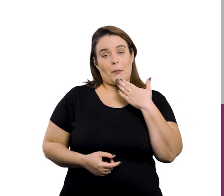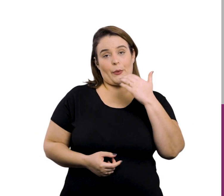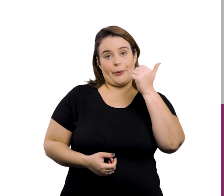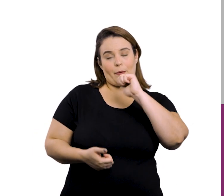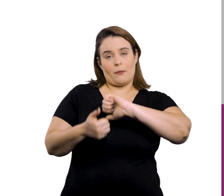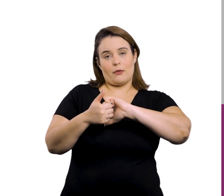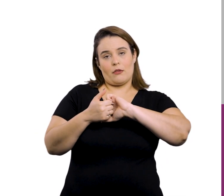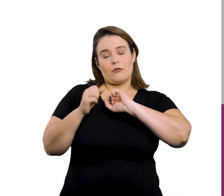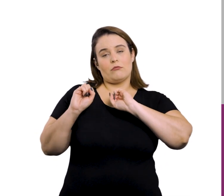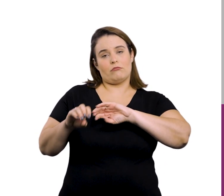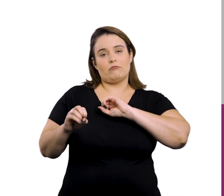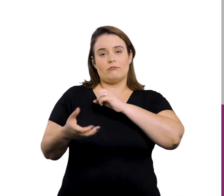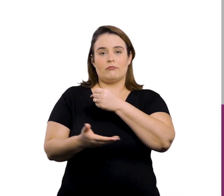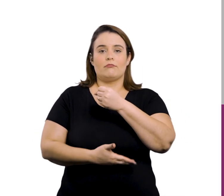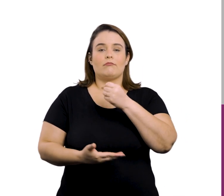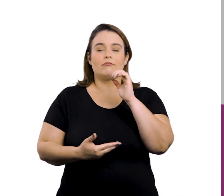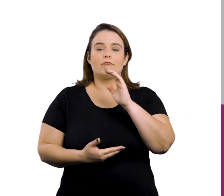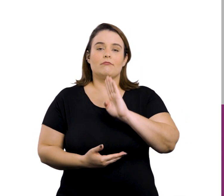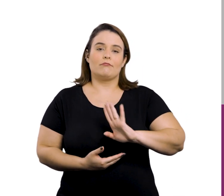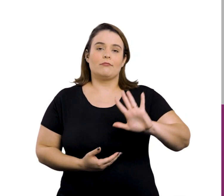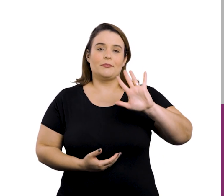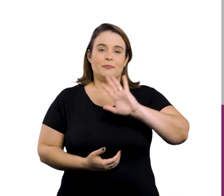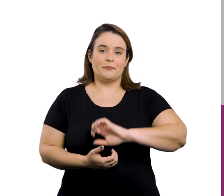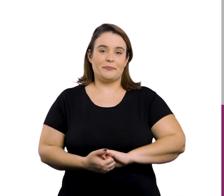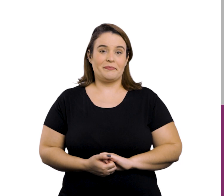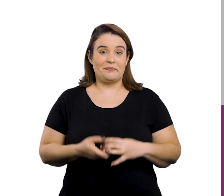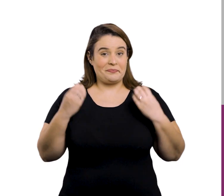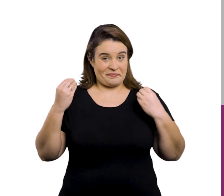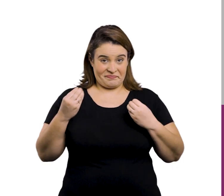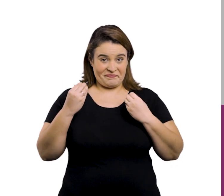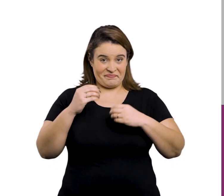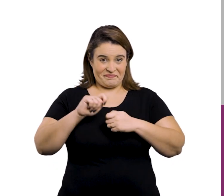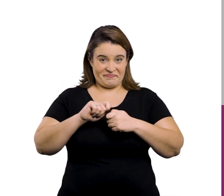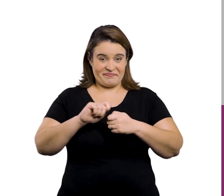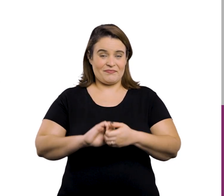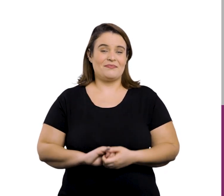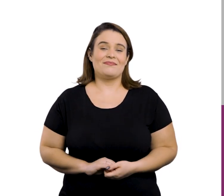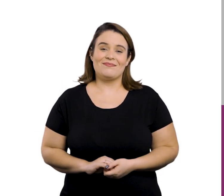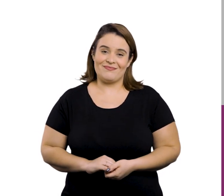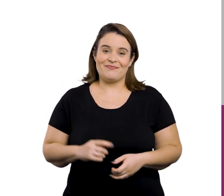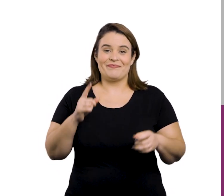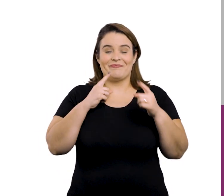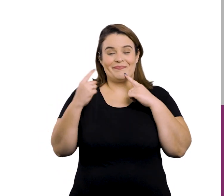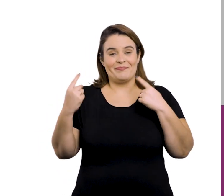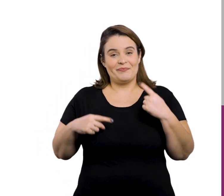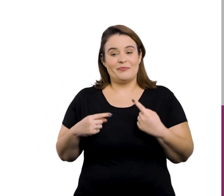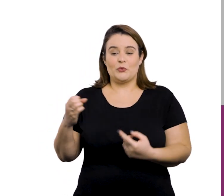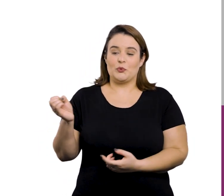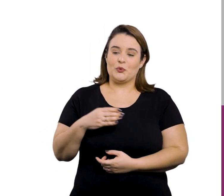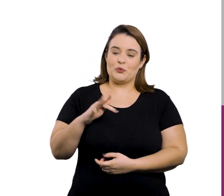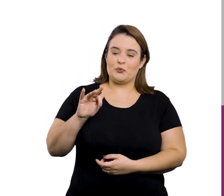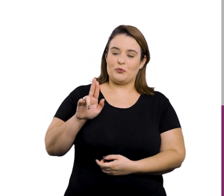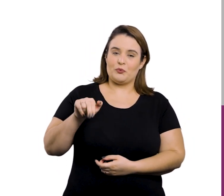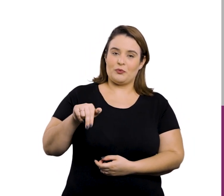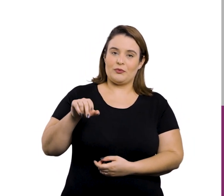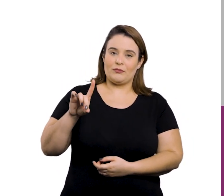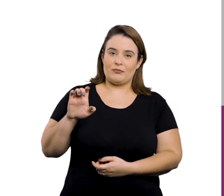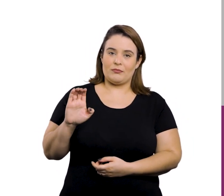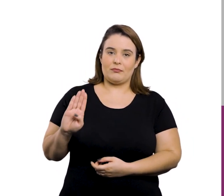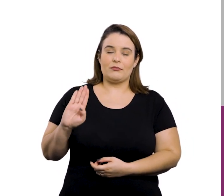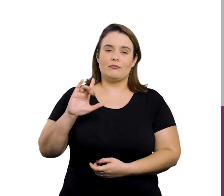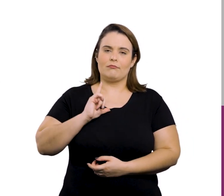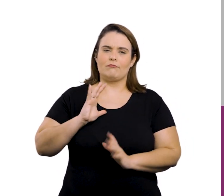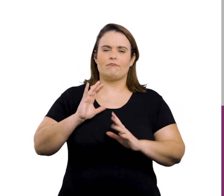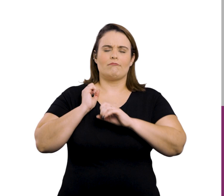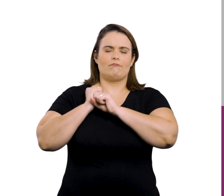das metas do PNE, para a melhoria da qualidade da educação básica no Brasil. Como fazer isso? A discussão